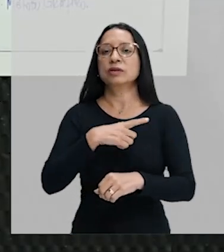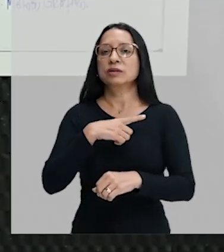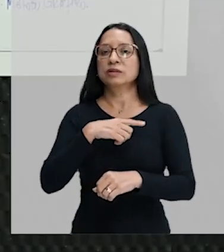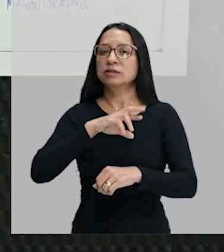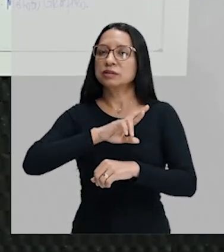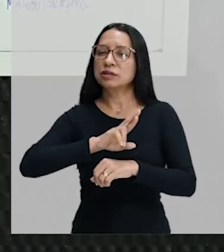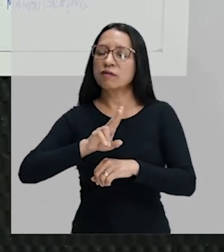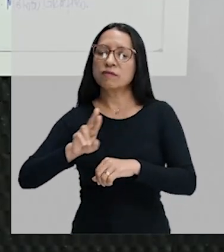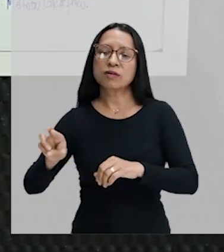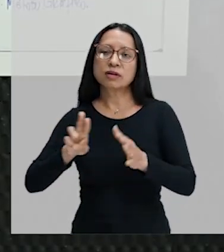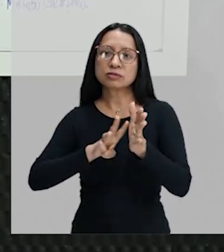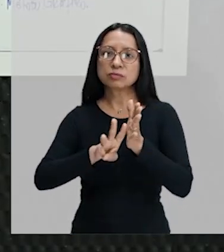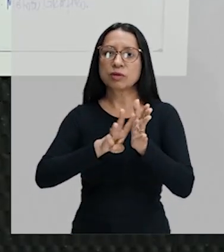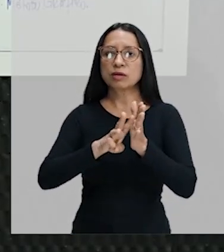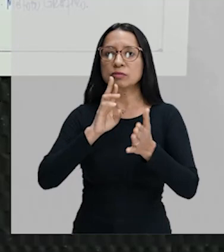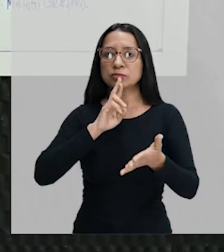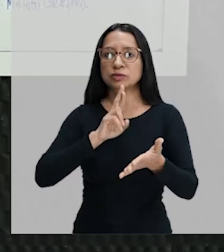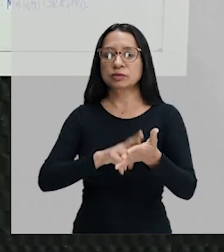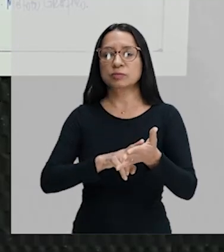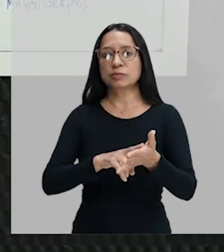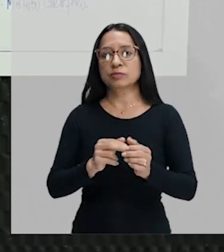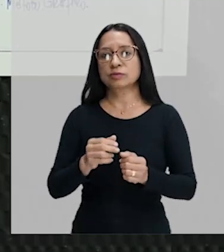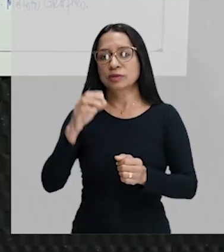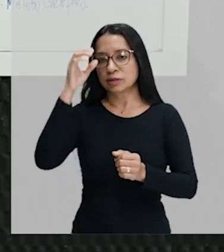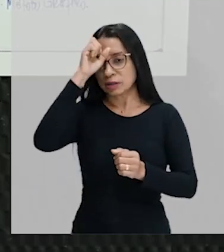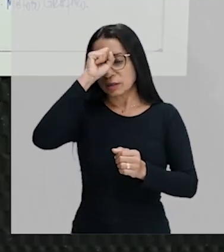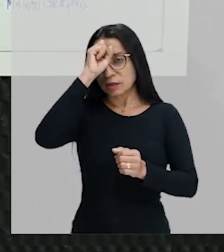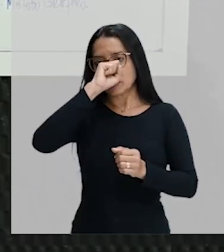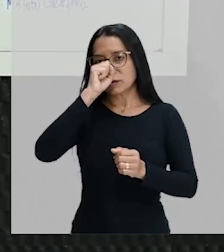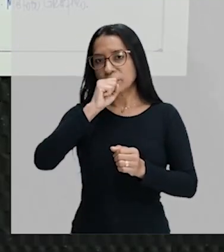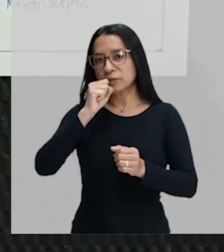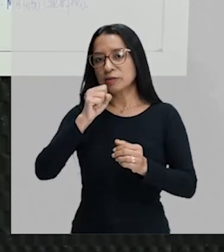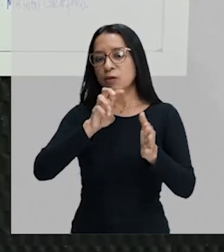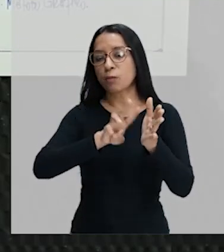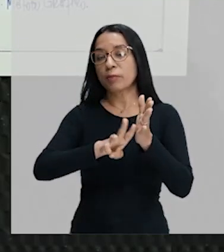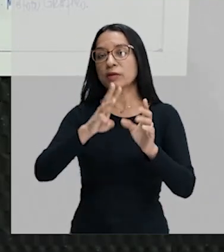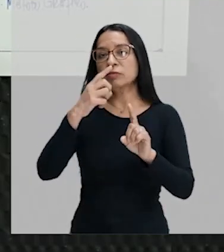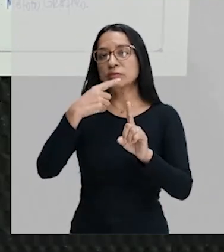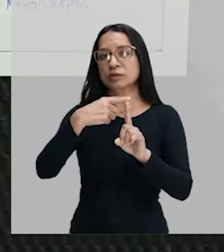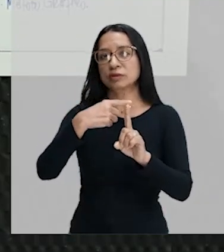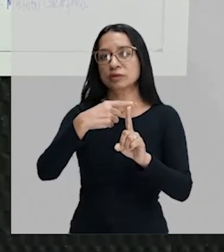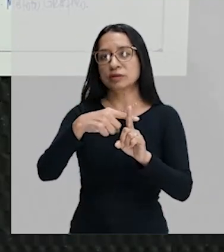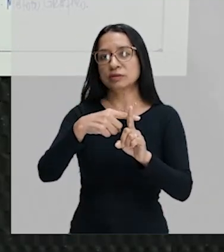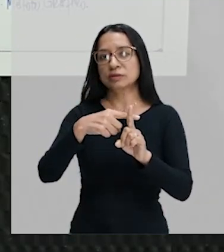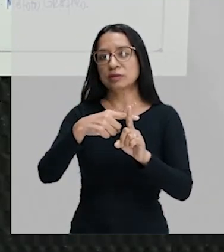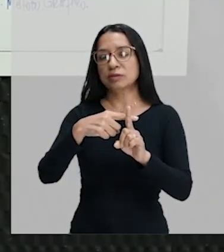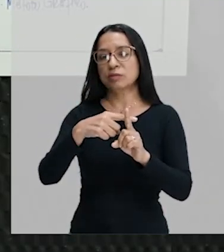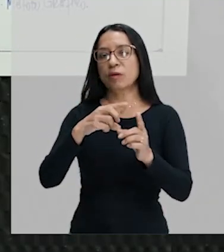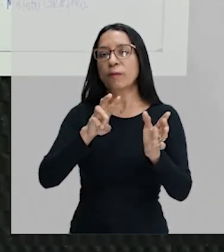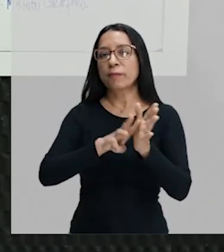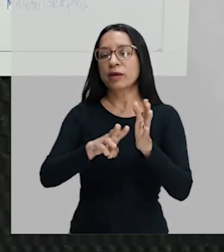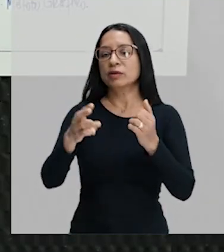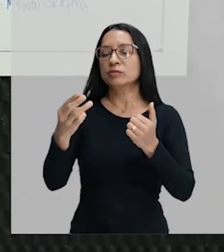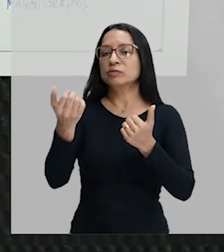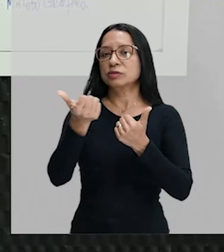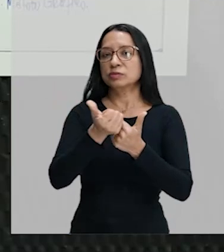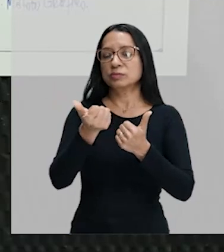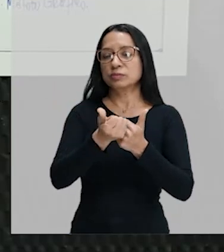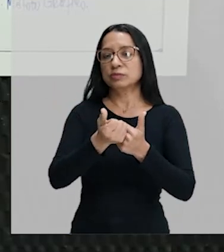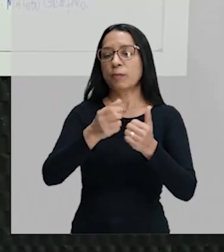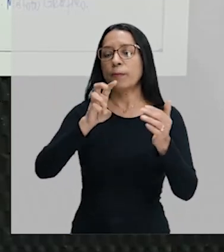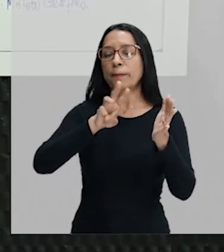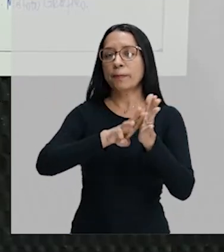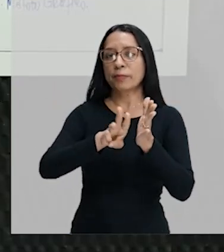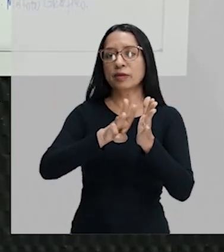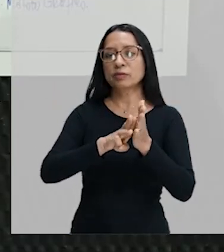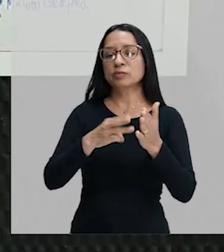vários métodos de resolução, né? Já aprendeu o método da adição, método da substituição, método da